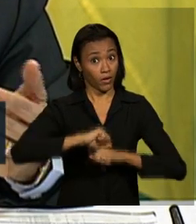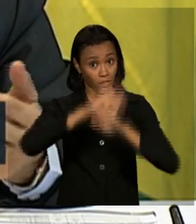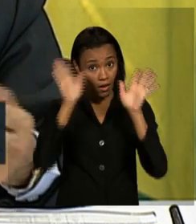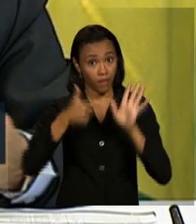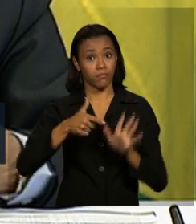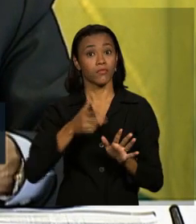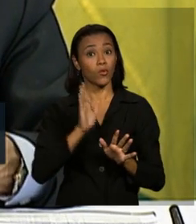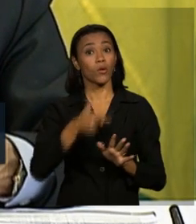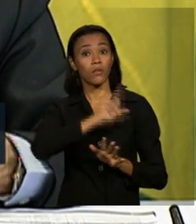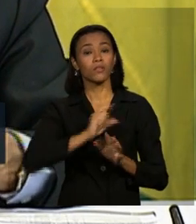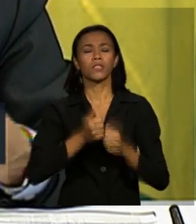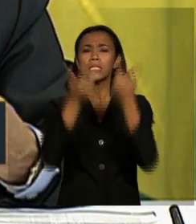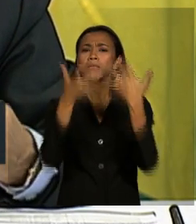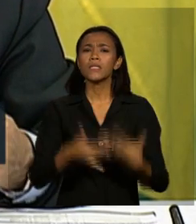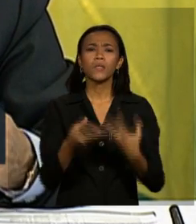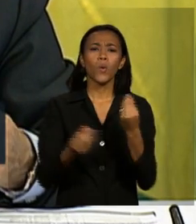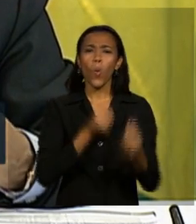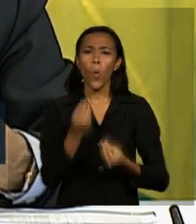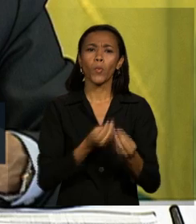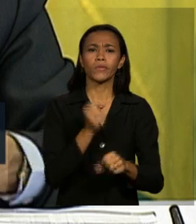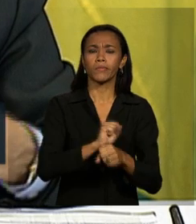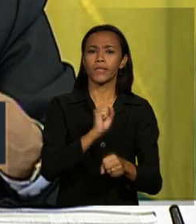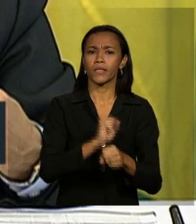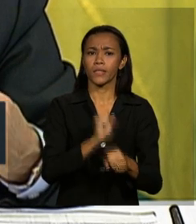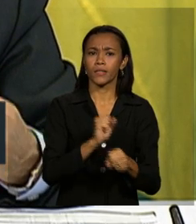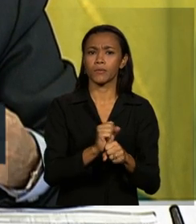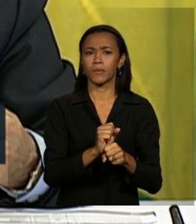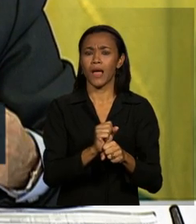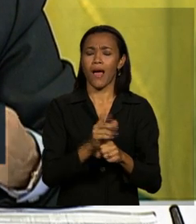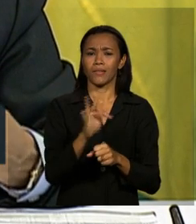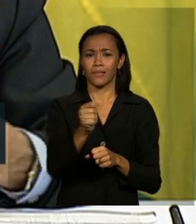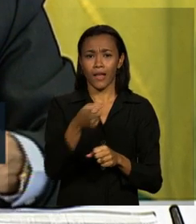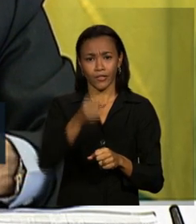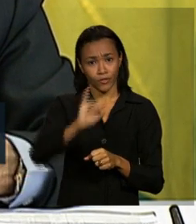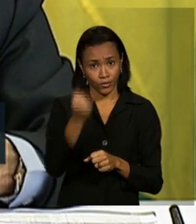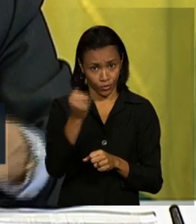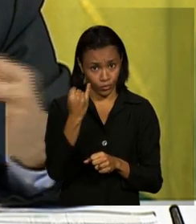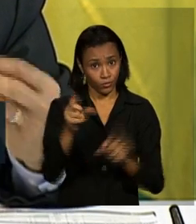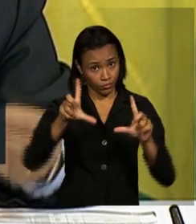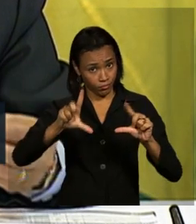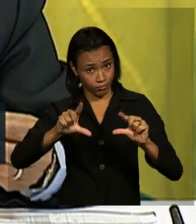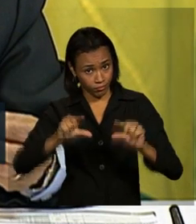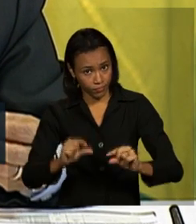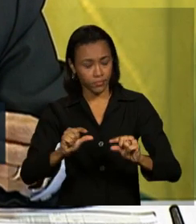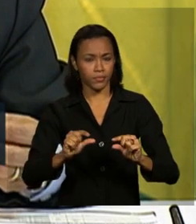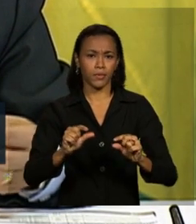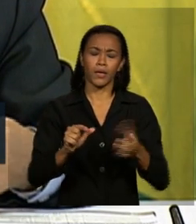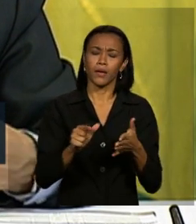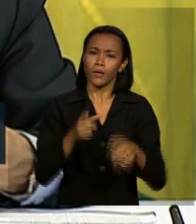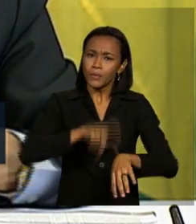nós falamos e dos períodos de carência das taxas de juros e dos períodos de